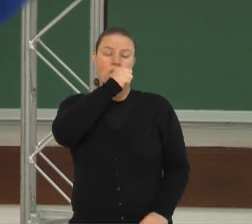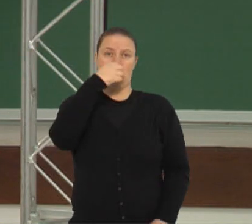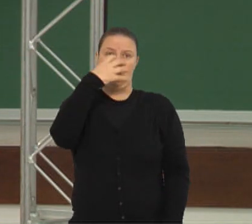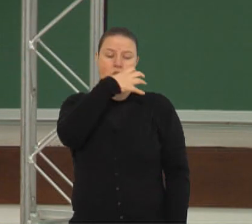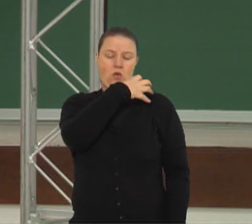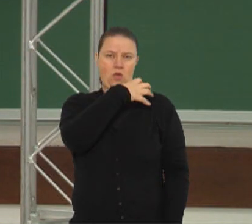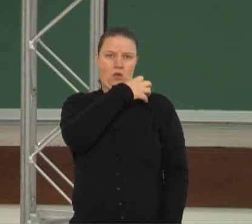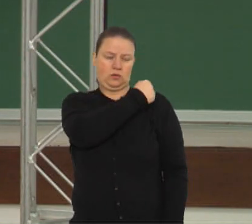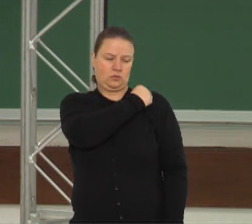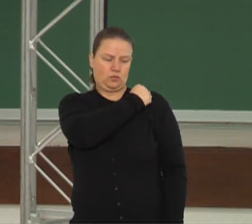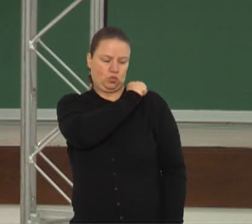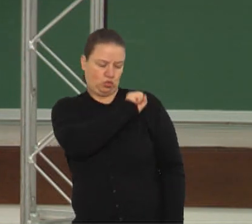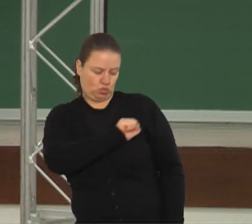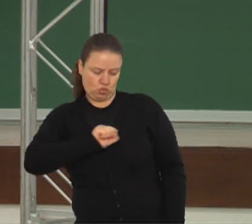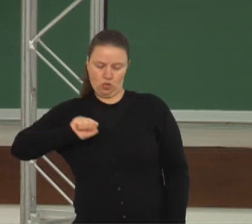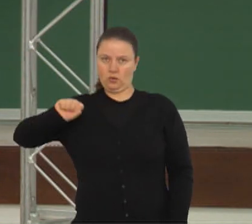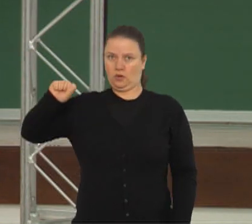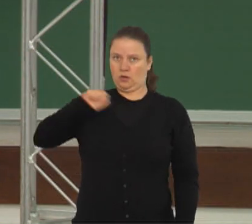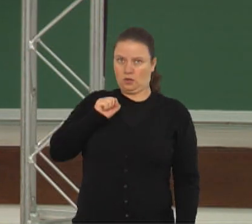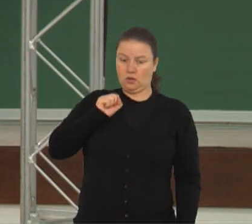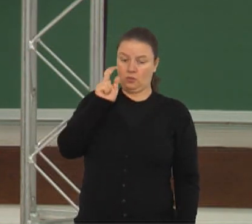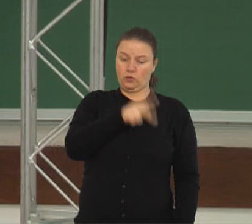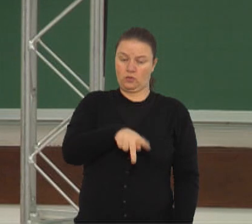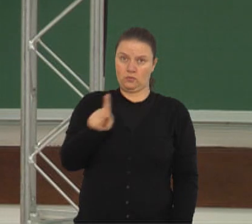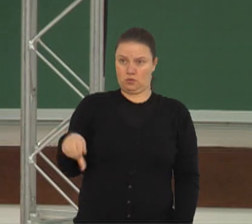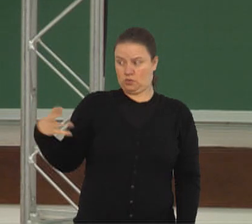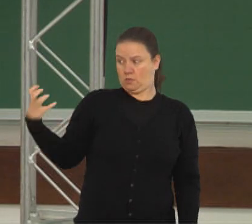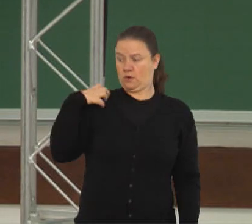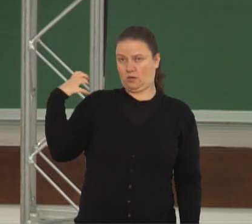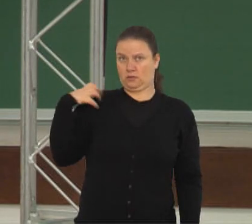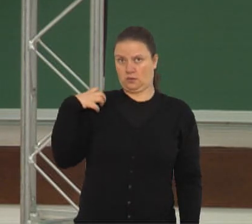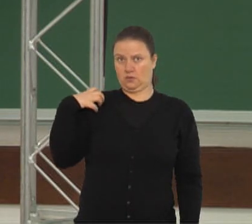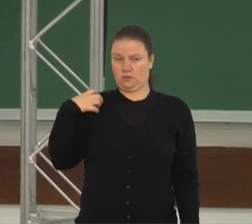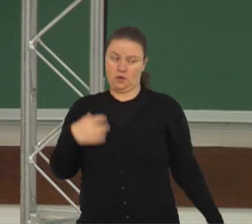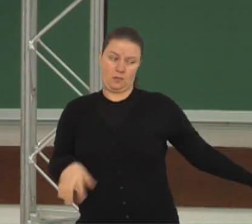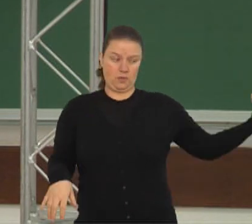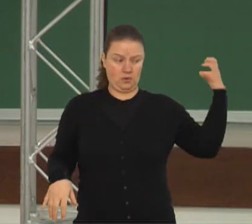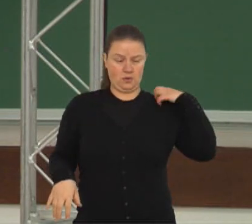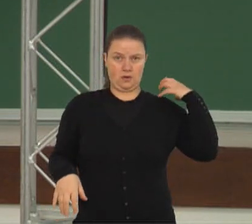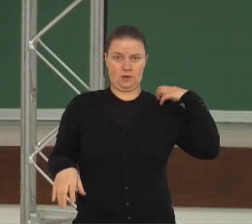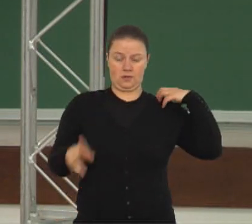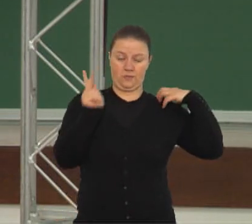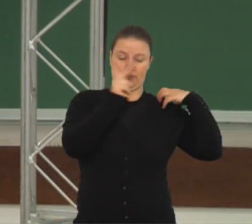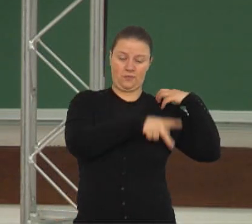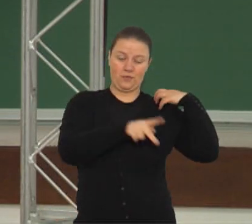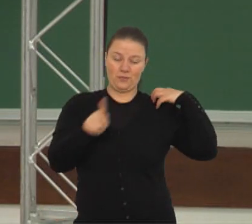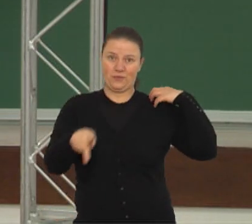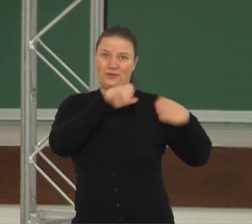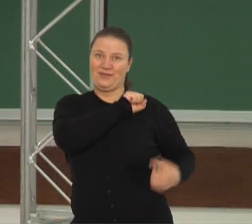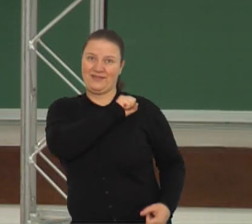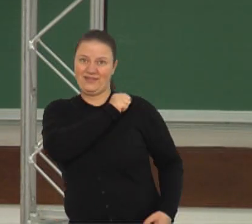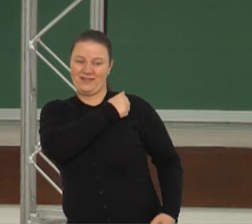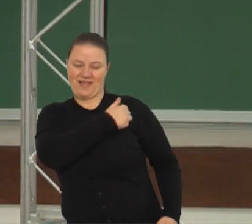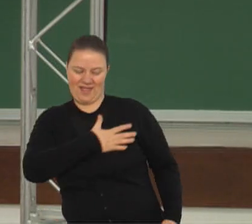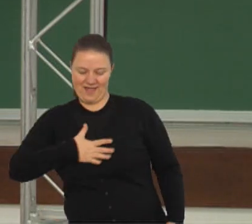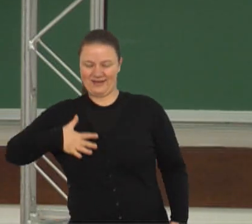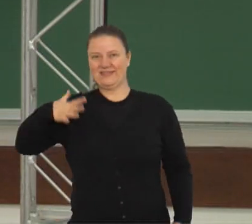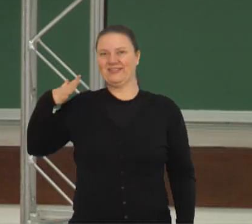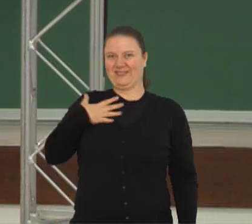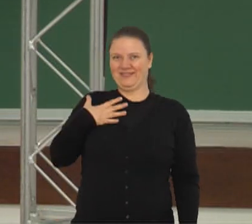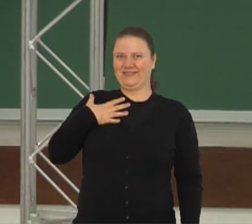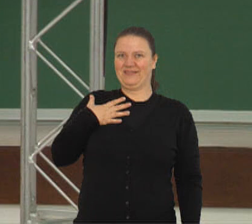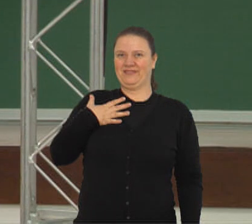foi professor de Platão, que foi professor de Aristóteles. E esses três juntos formam então a